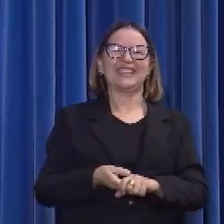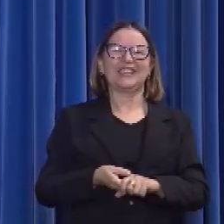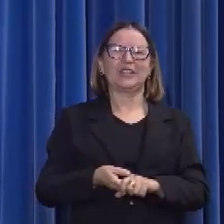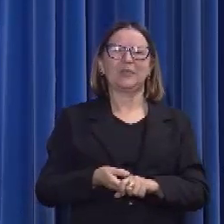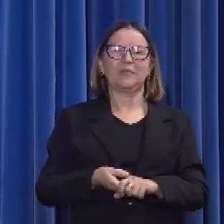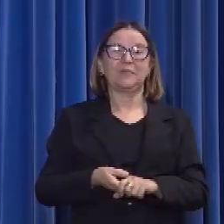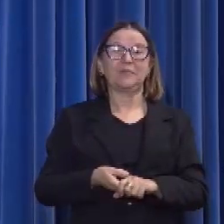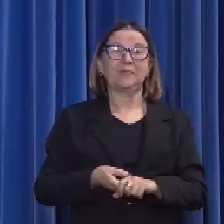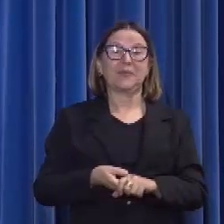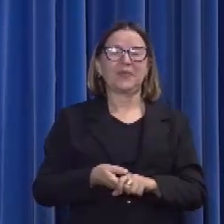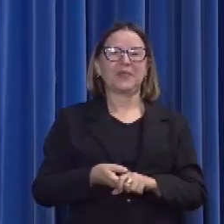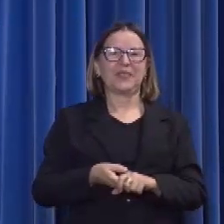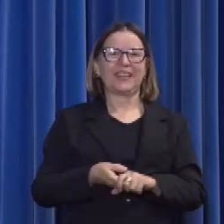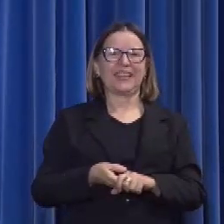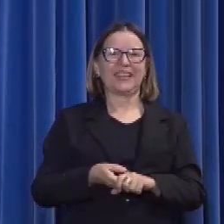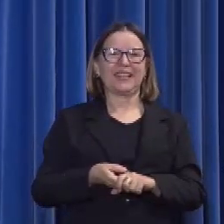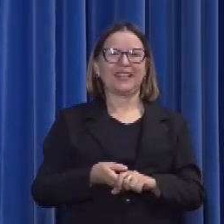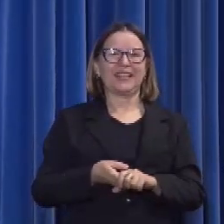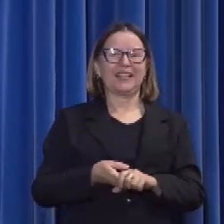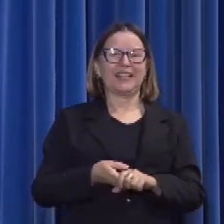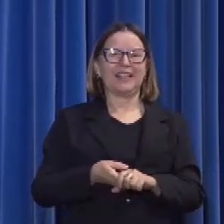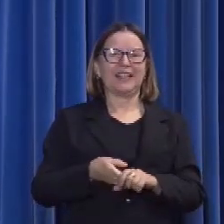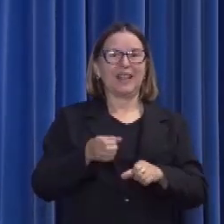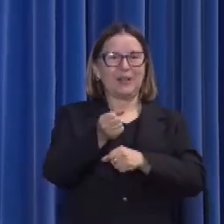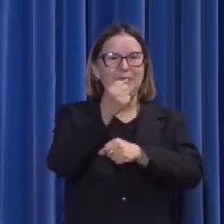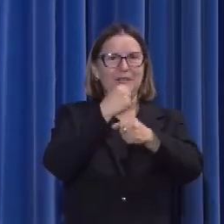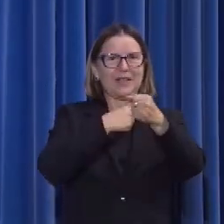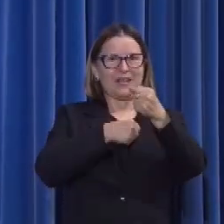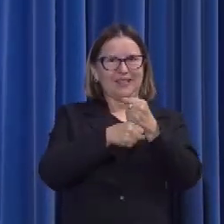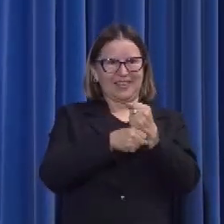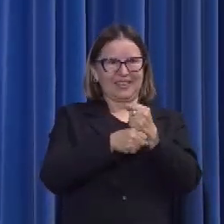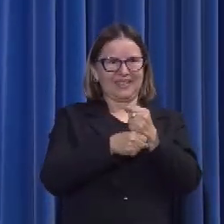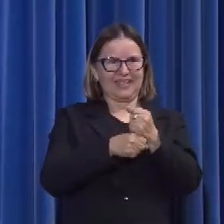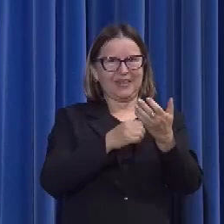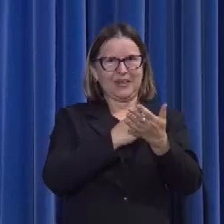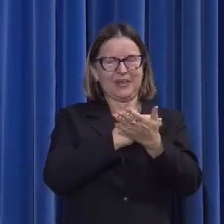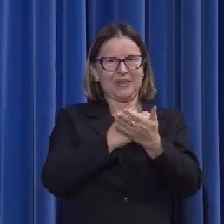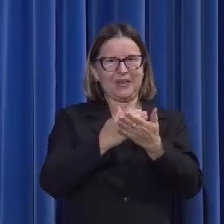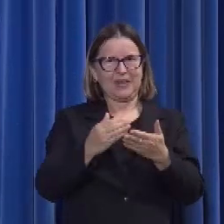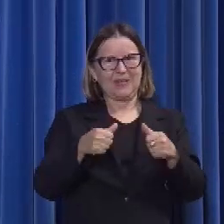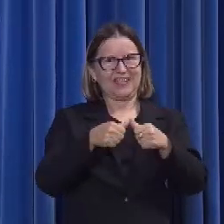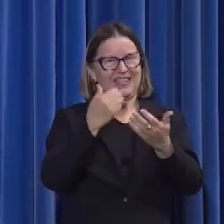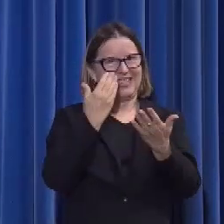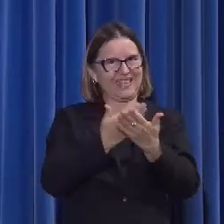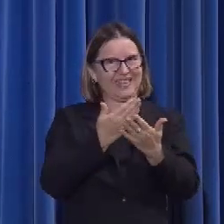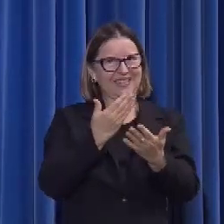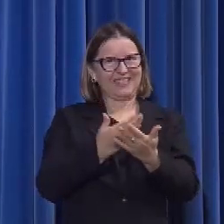Queridos, nós começamos o ano passado essa série de estudos